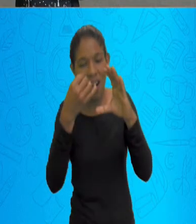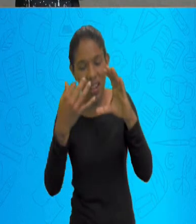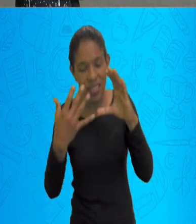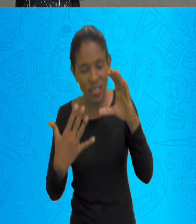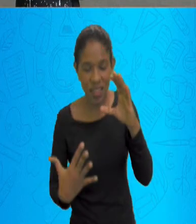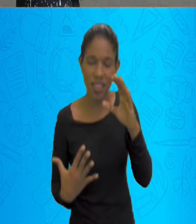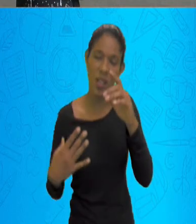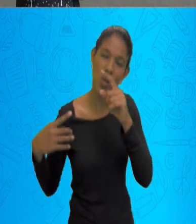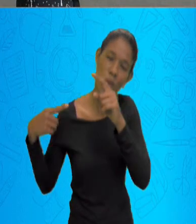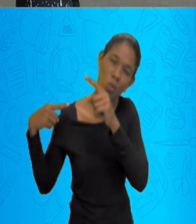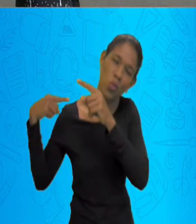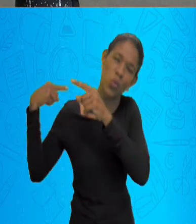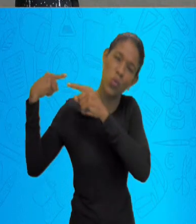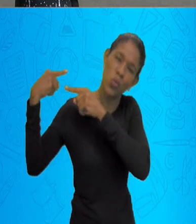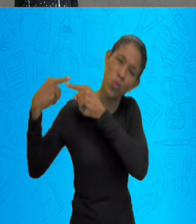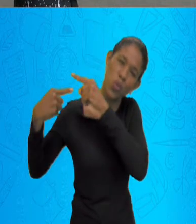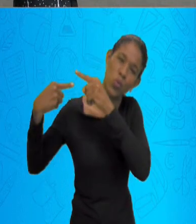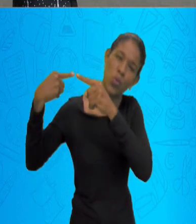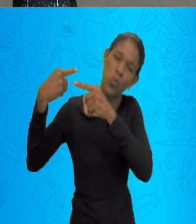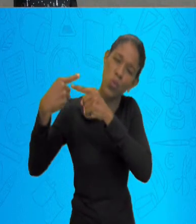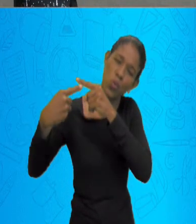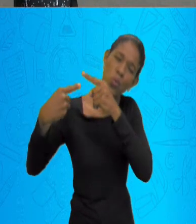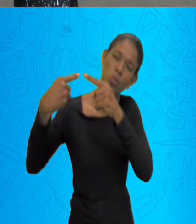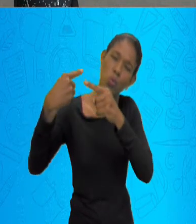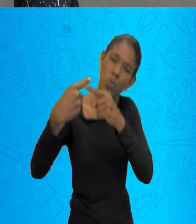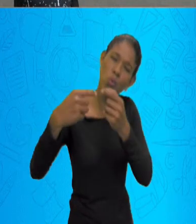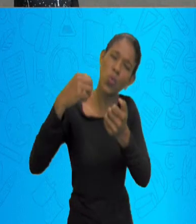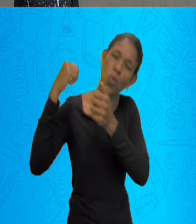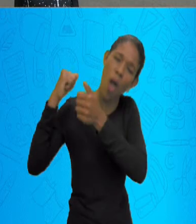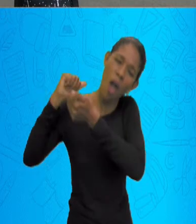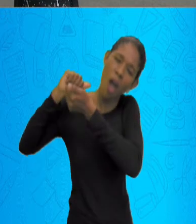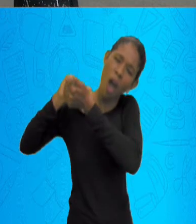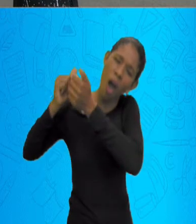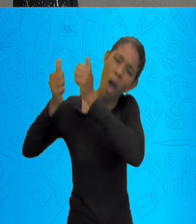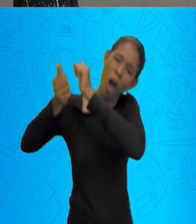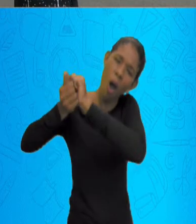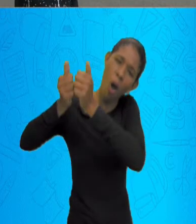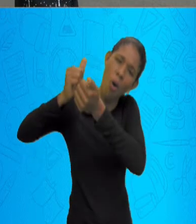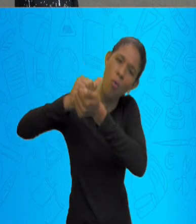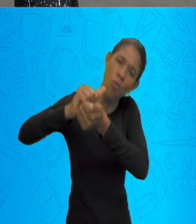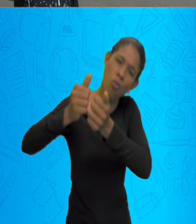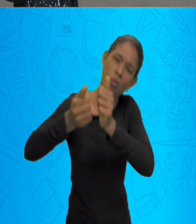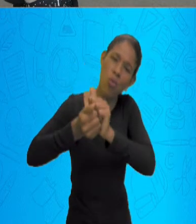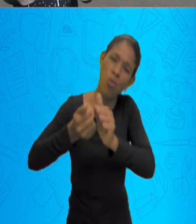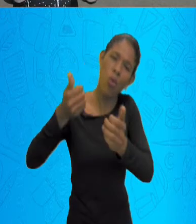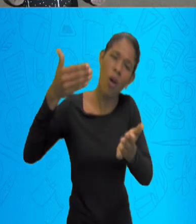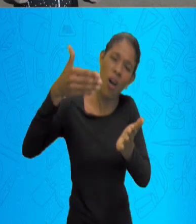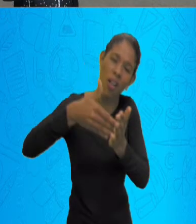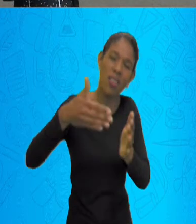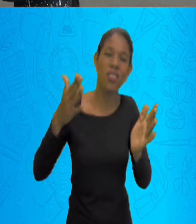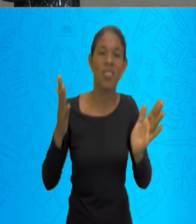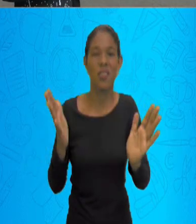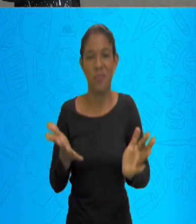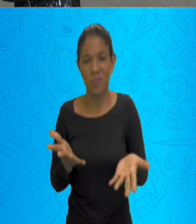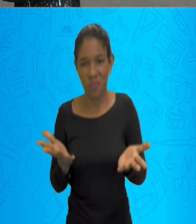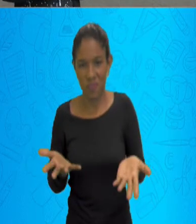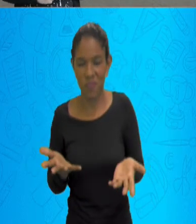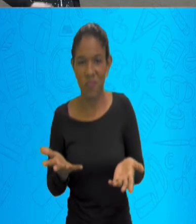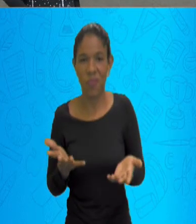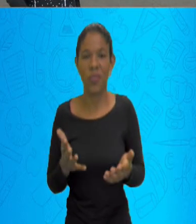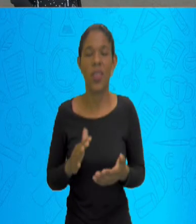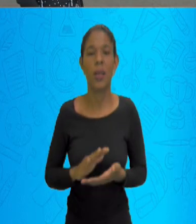de trás, né, das suas famílias, dos pais. E eles foram mudando dependendo do espaço onde eles estão